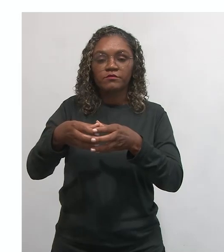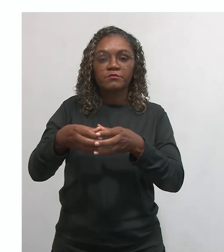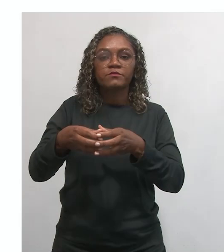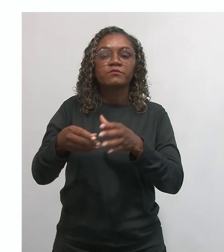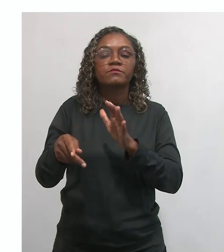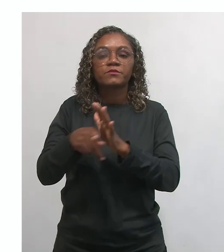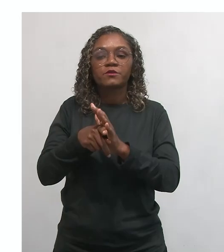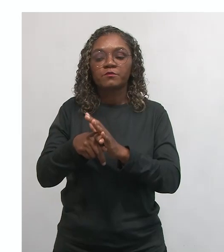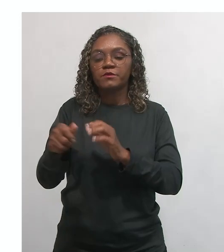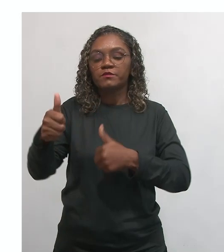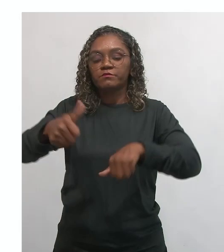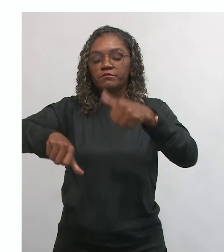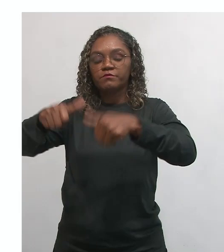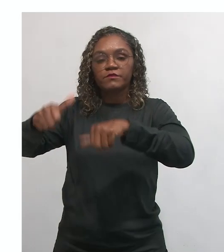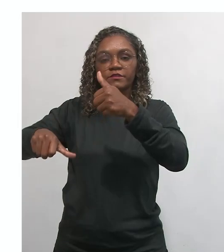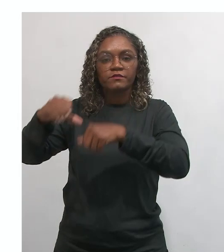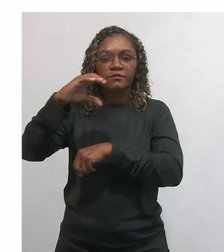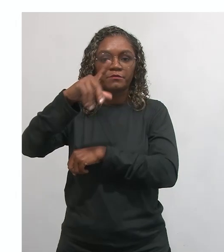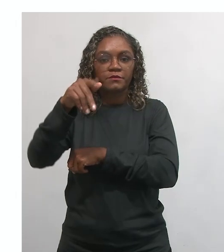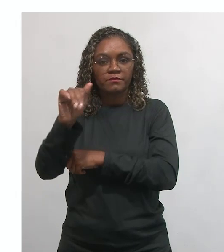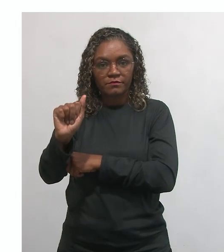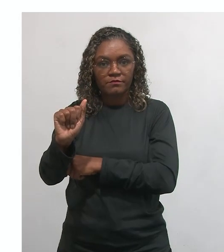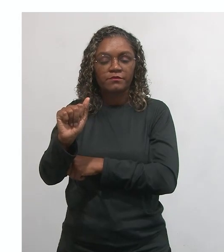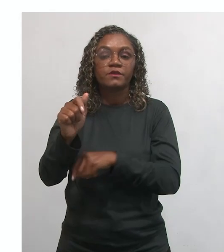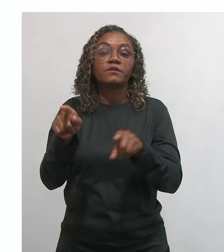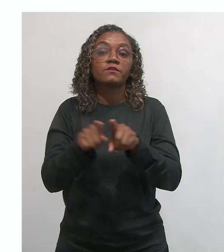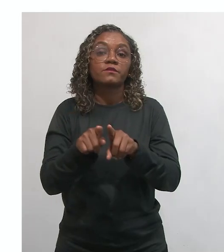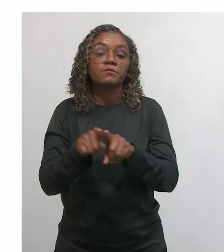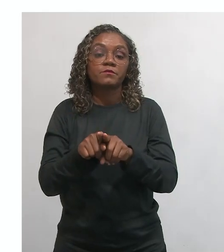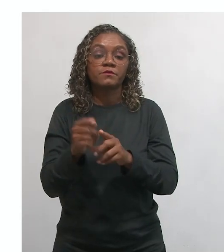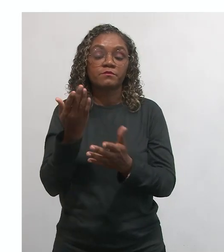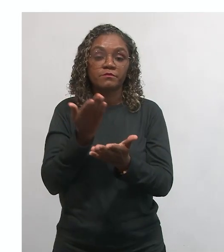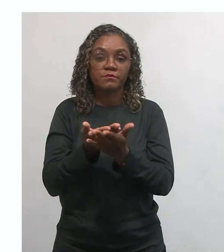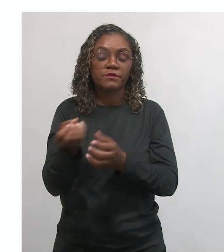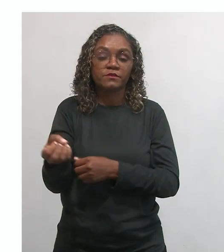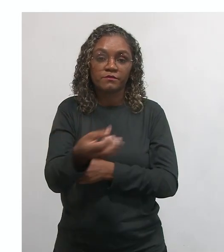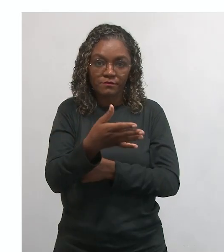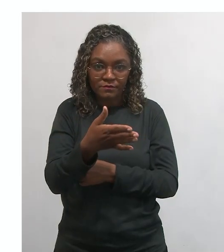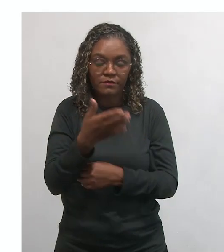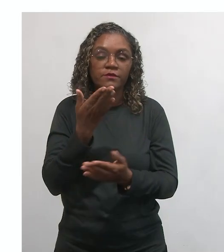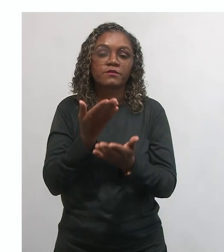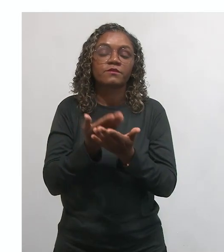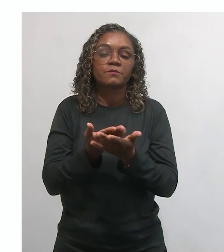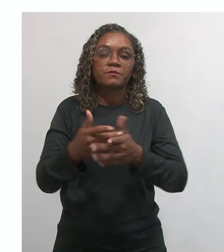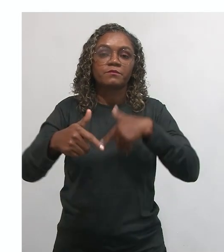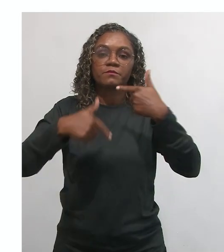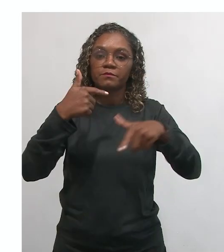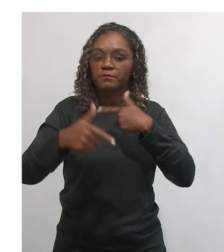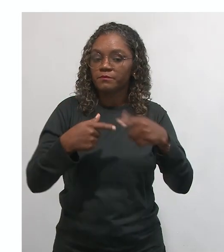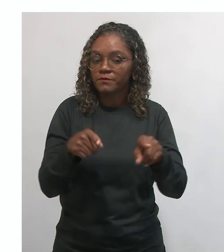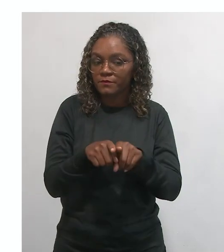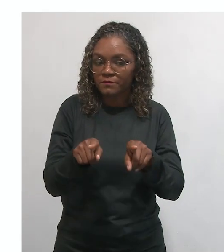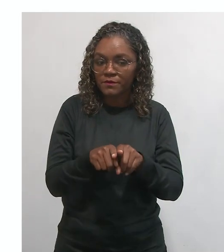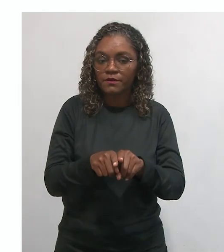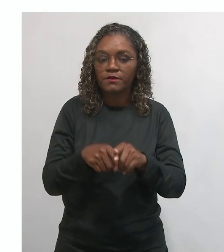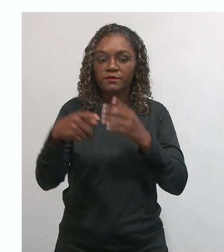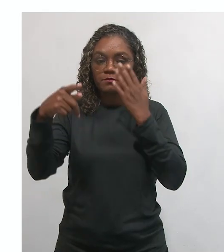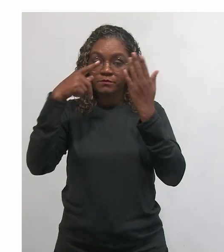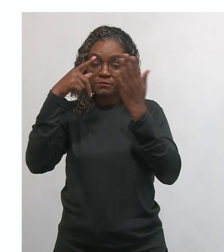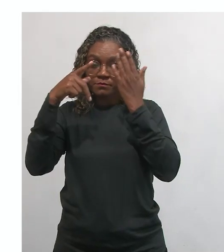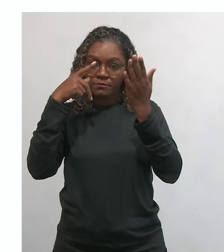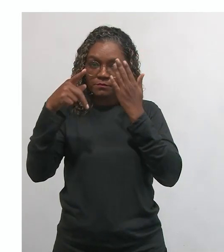de Avaliação, ACPA. Já atuei também no Núcleo de Apoio Psicopedagógico